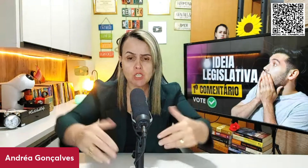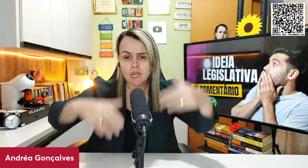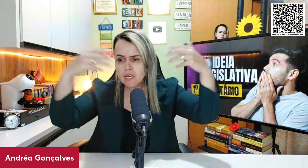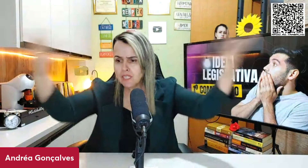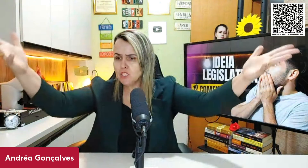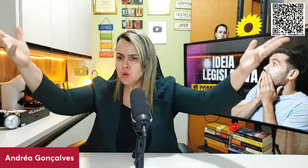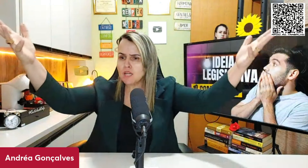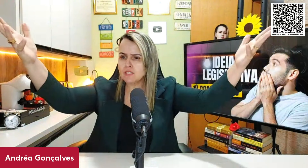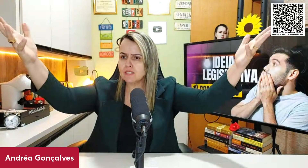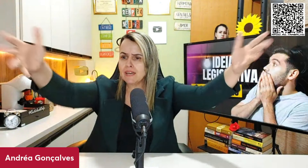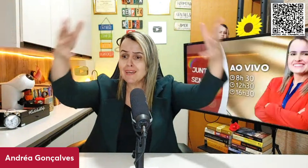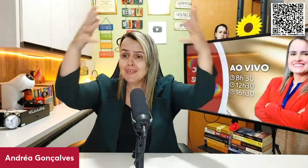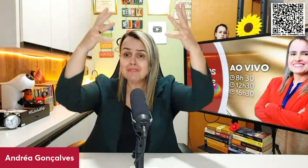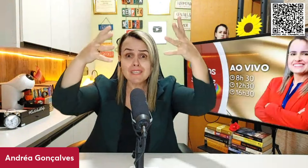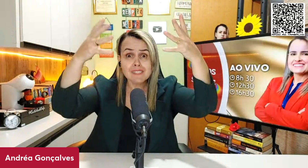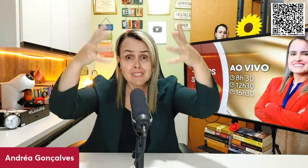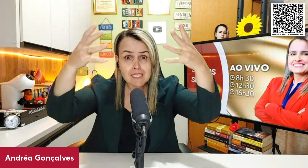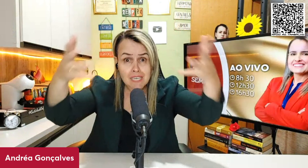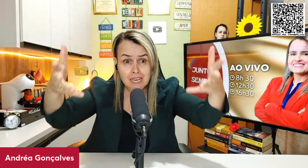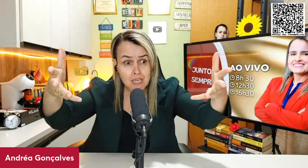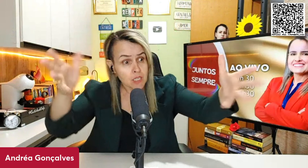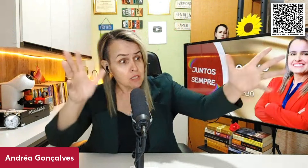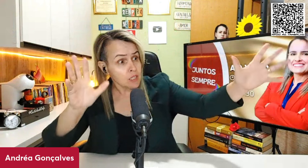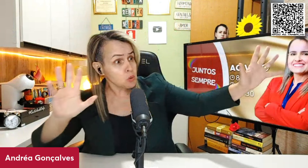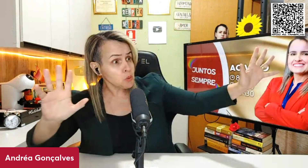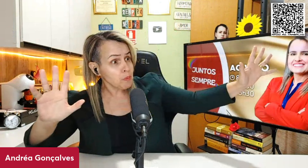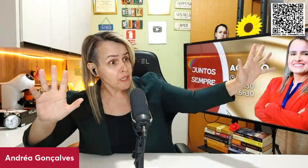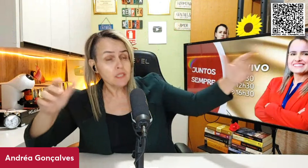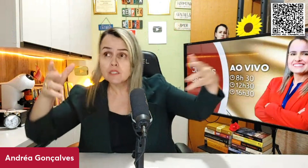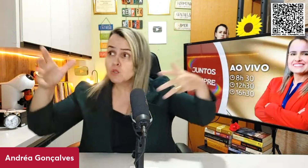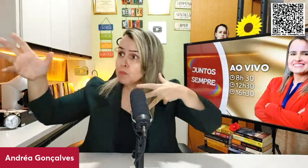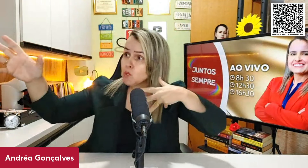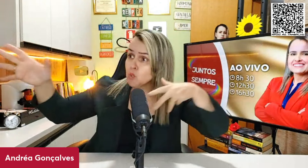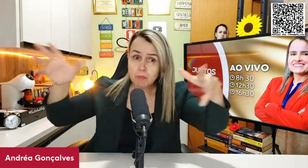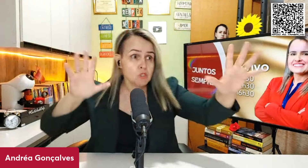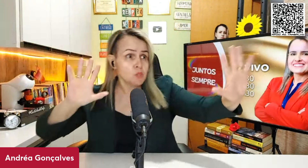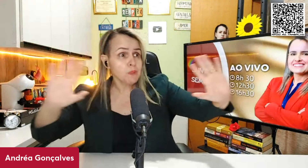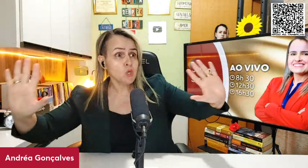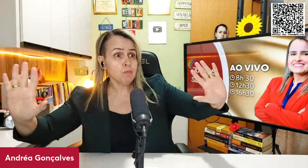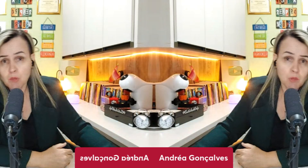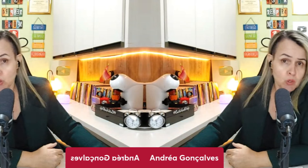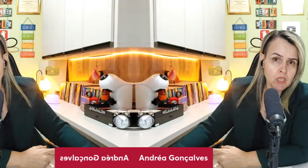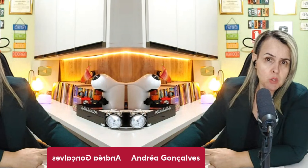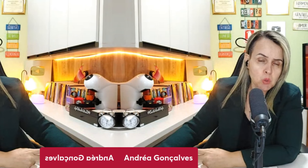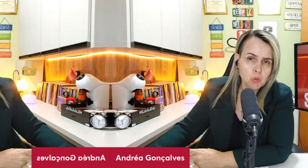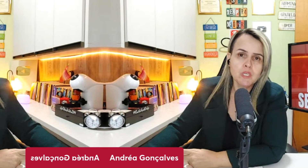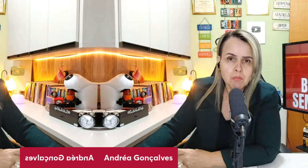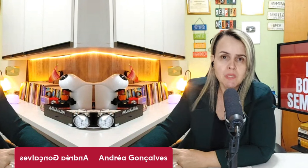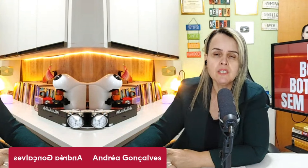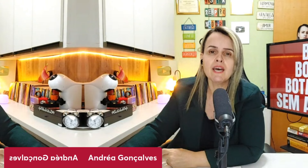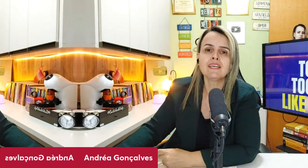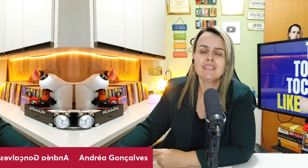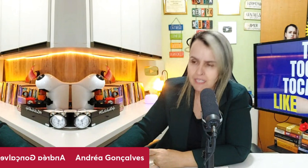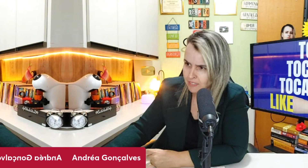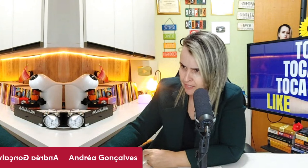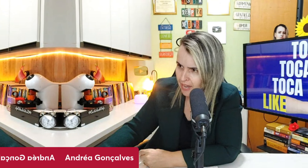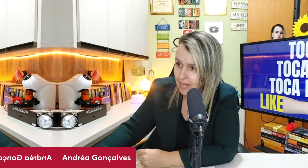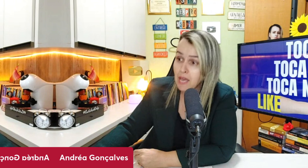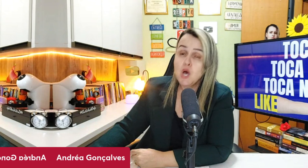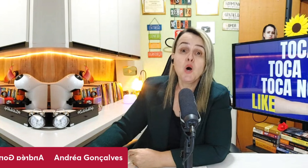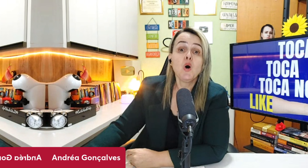compartilha quem não gosta André Vai se lascar E tá tudo bem não se preocupe não se preocupe meu querido e minha